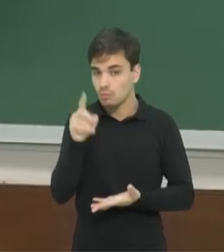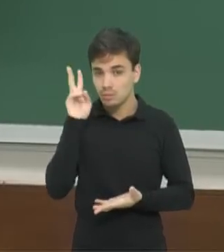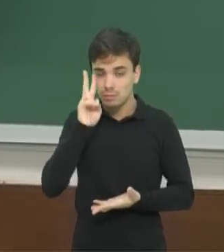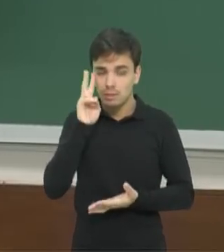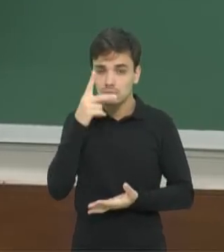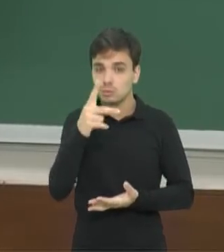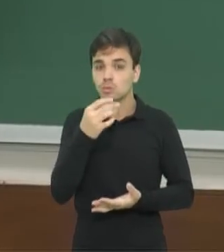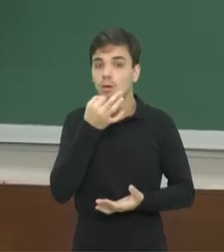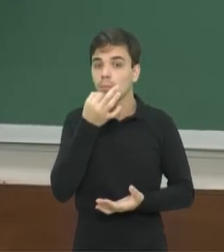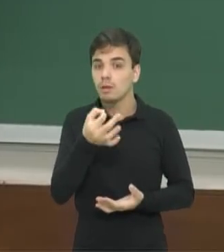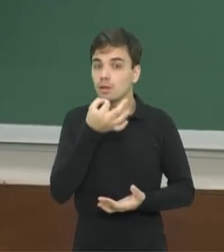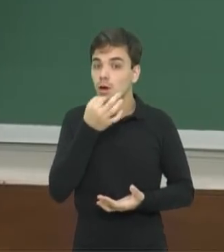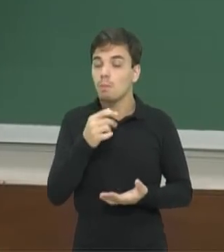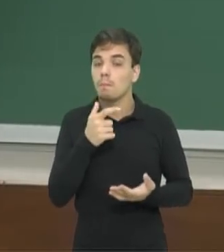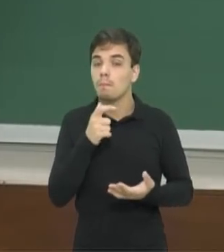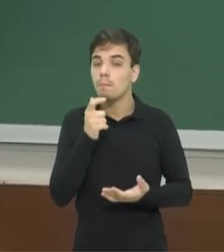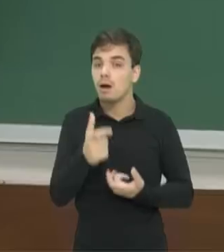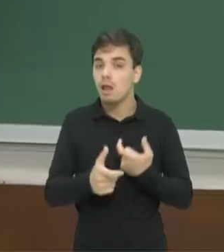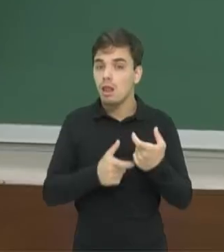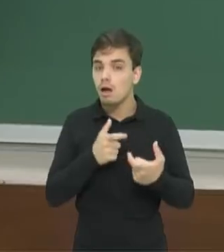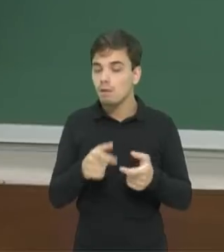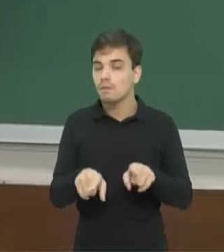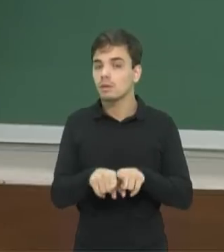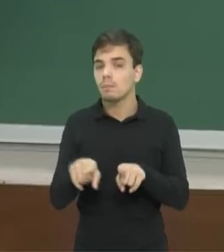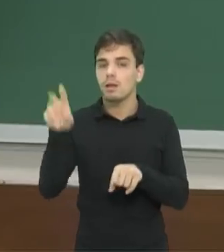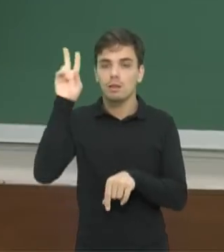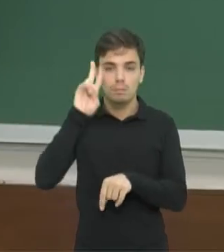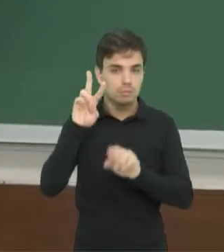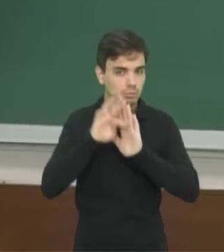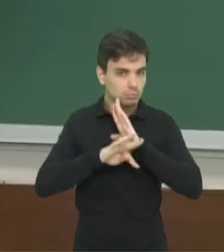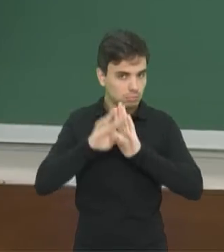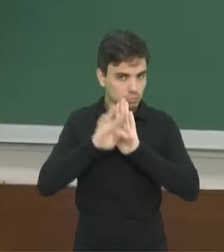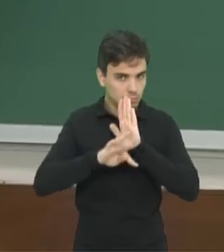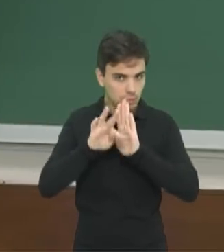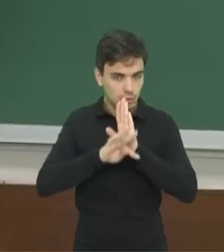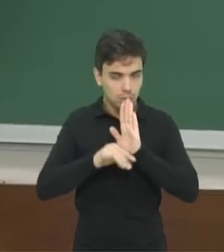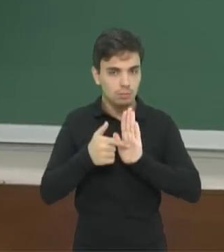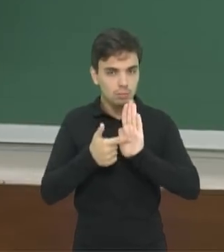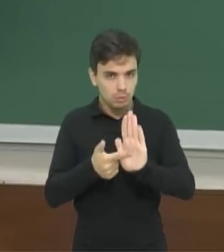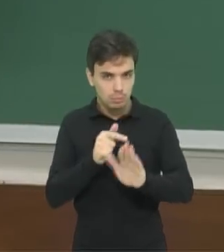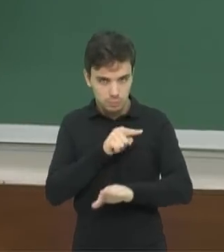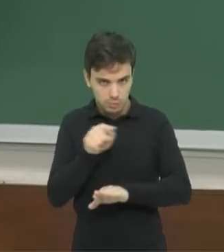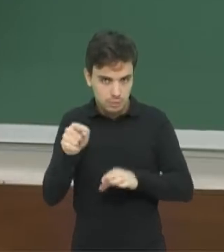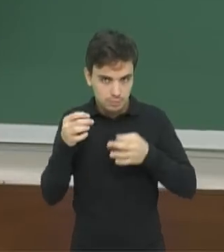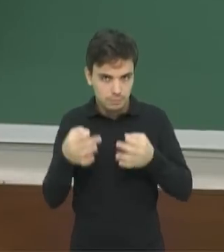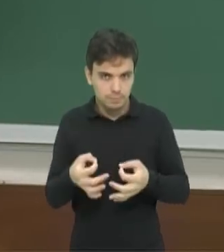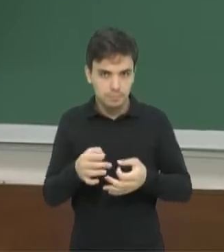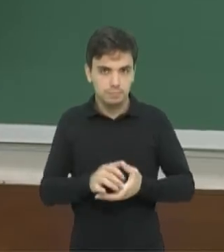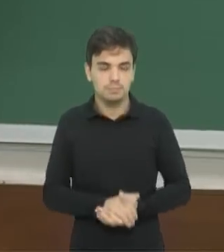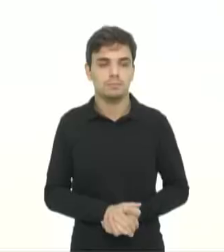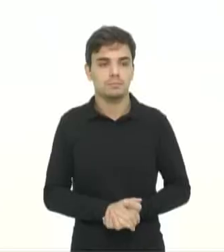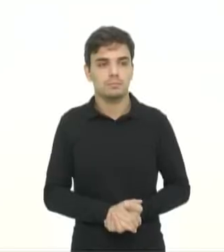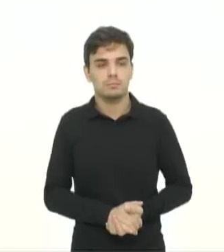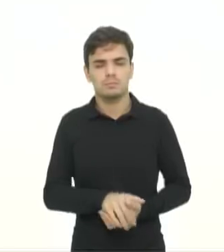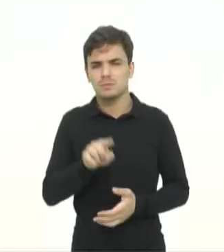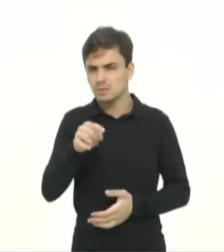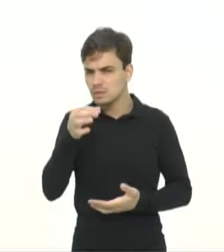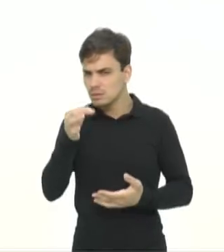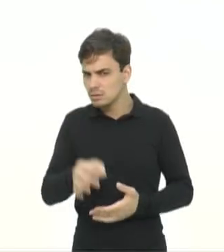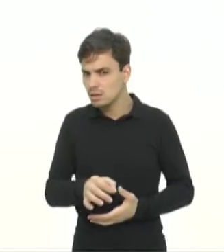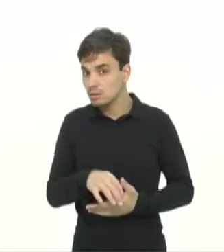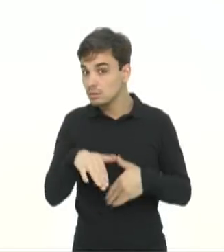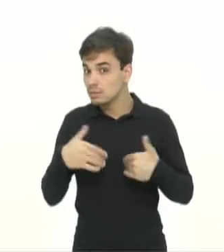suas palavras, né? Mesmo tentando lembrar do texto que a professora passou aqui, ok? Vamos lá, então? Será que você